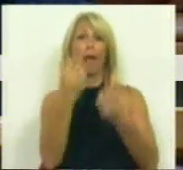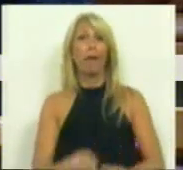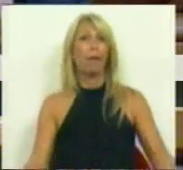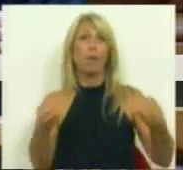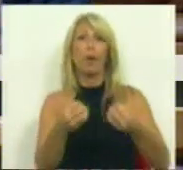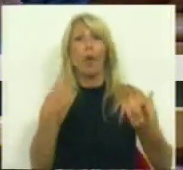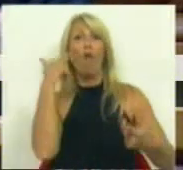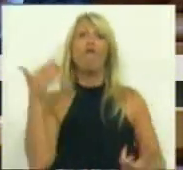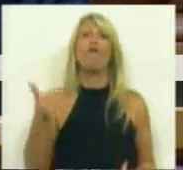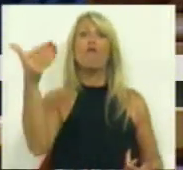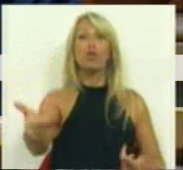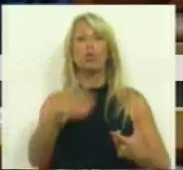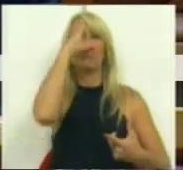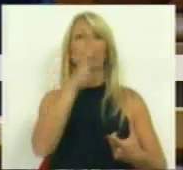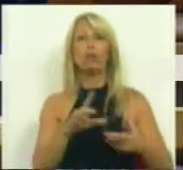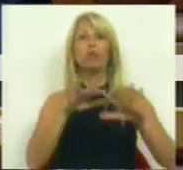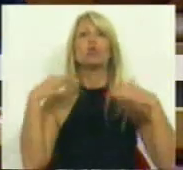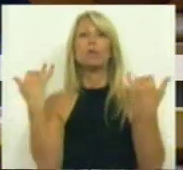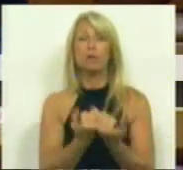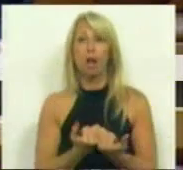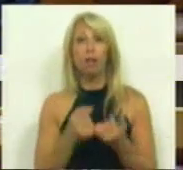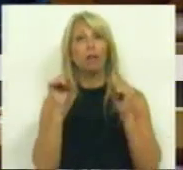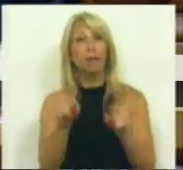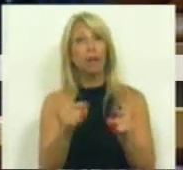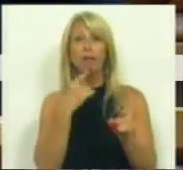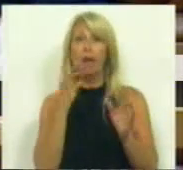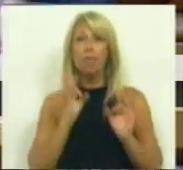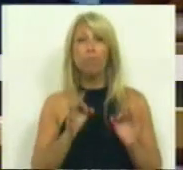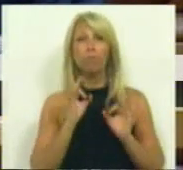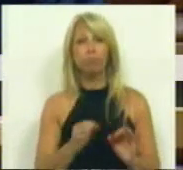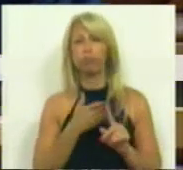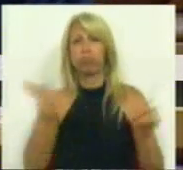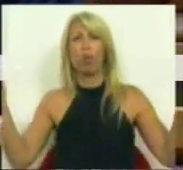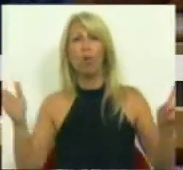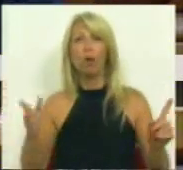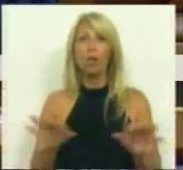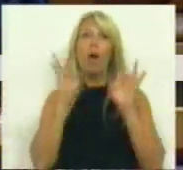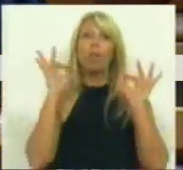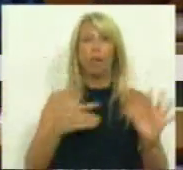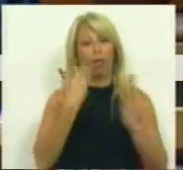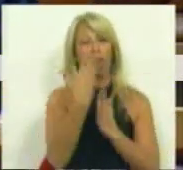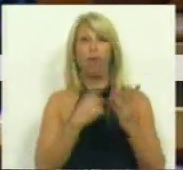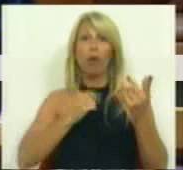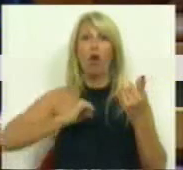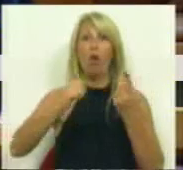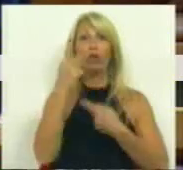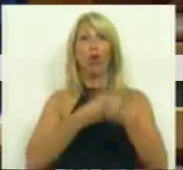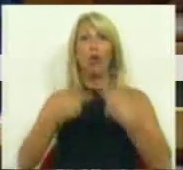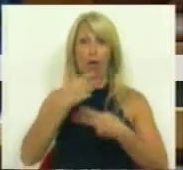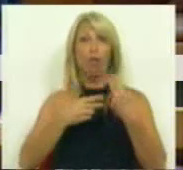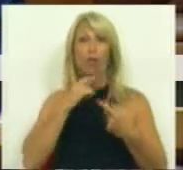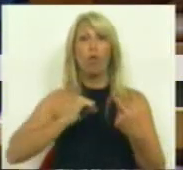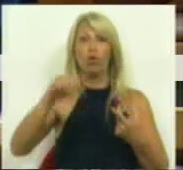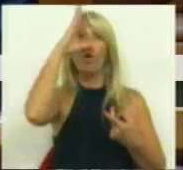de um futuro Estado Social. Isso é totalmente ao arrepio, como diz a nossa moção de censura, daquilo que são as